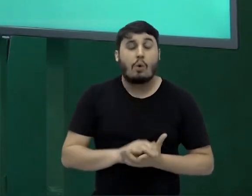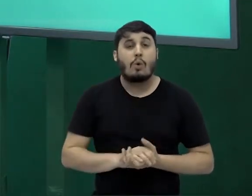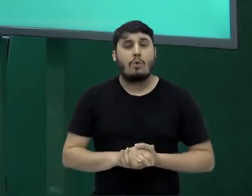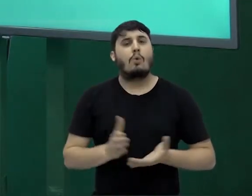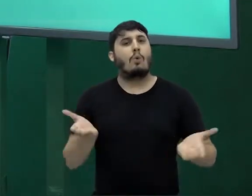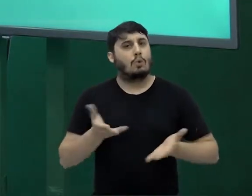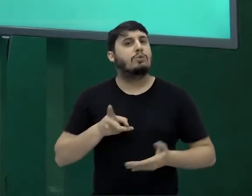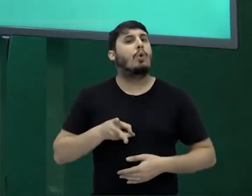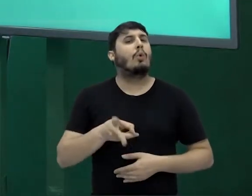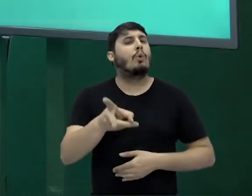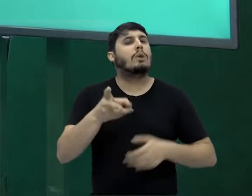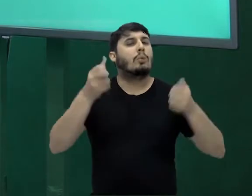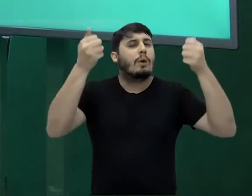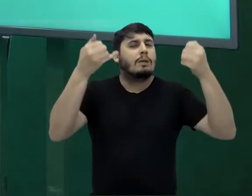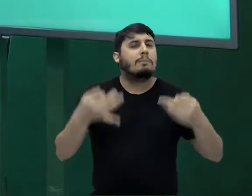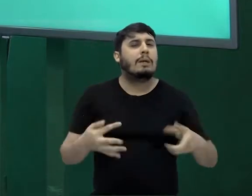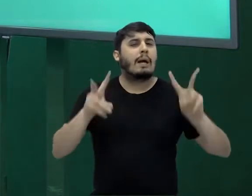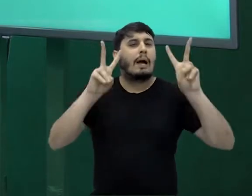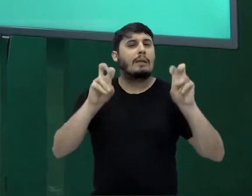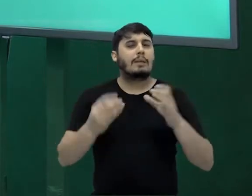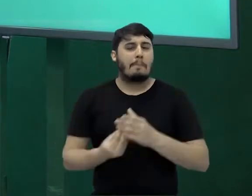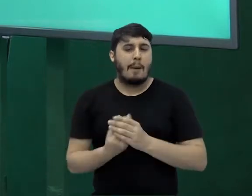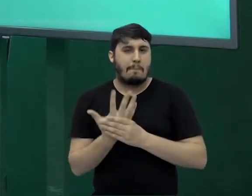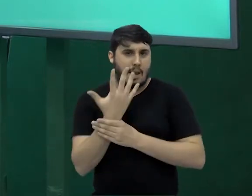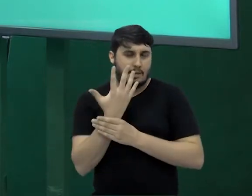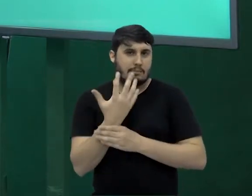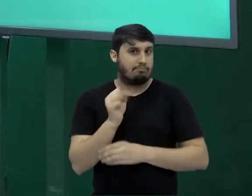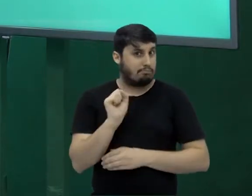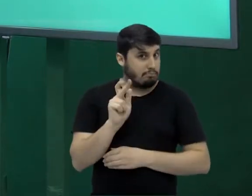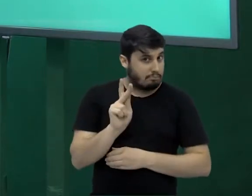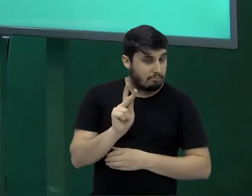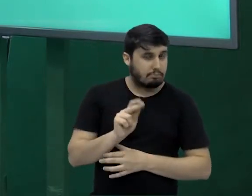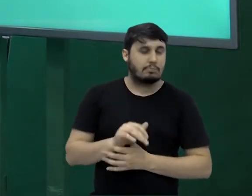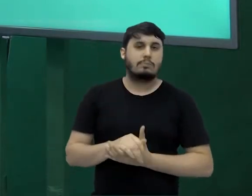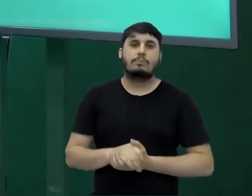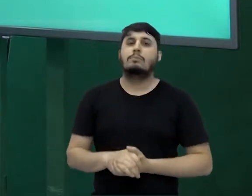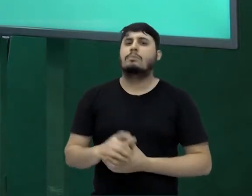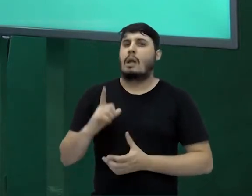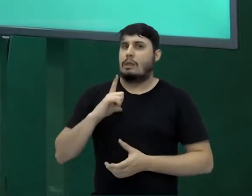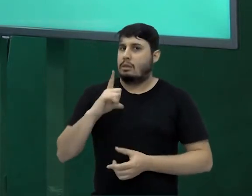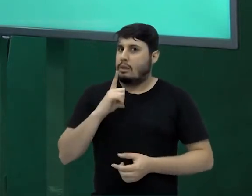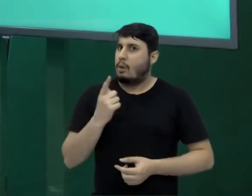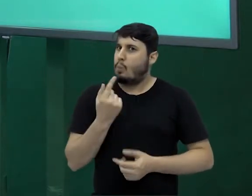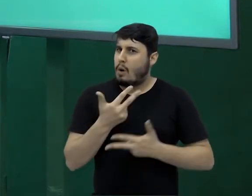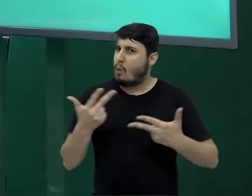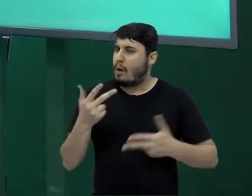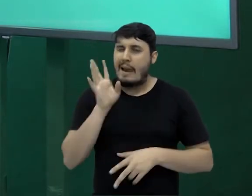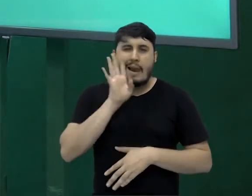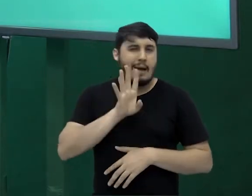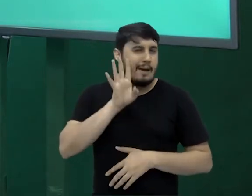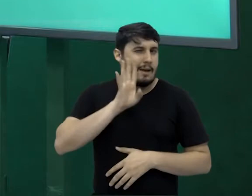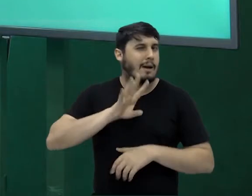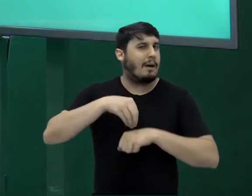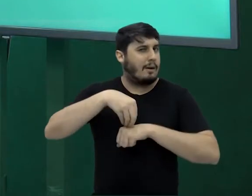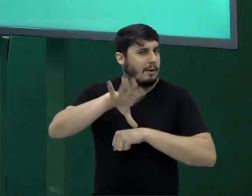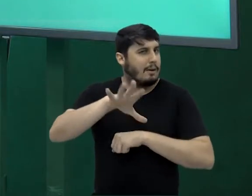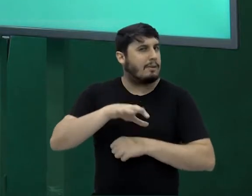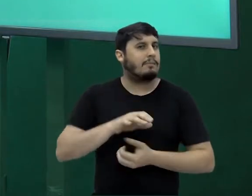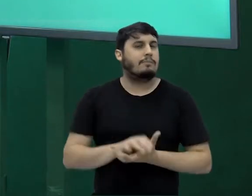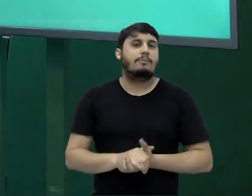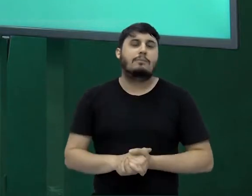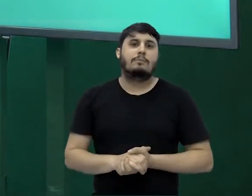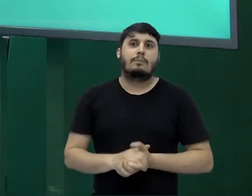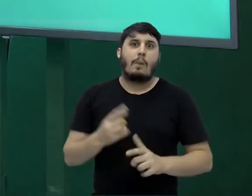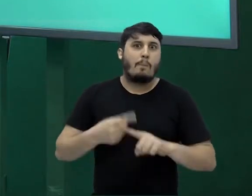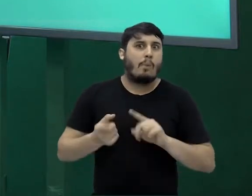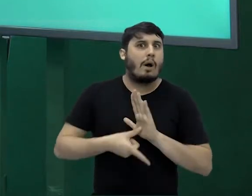continuo falando sobre plantas, tá? E aí tem uma coisa muito legal, né, que eu terminei